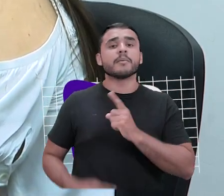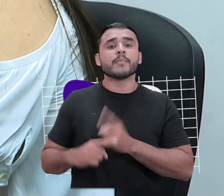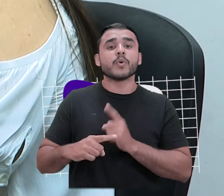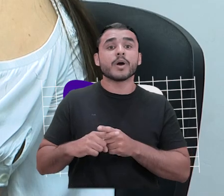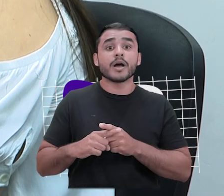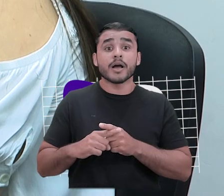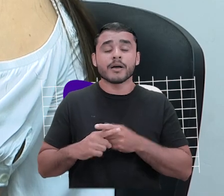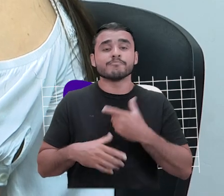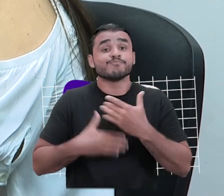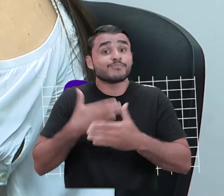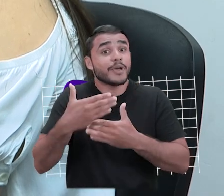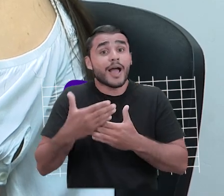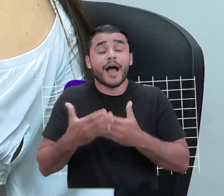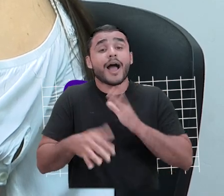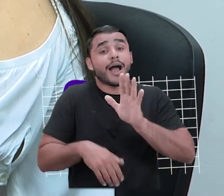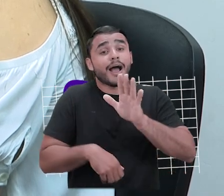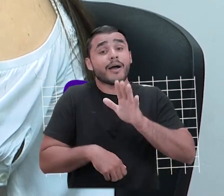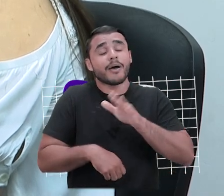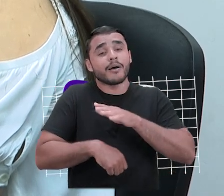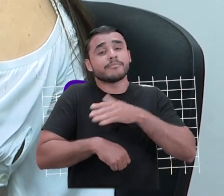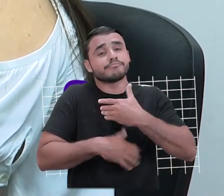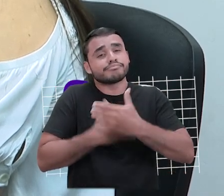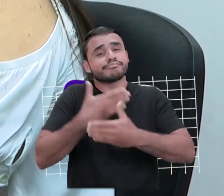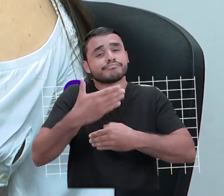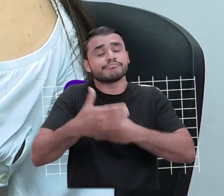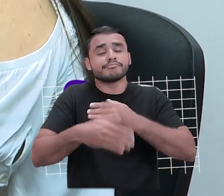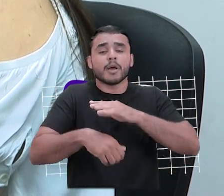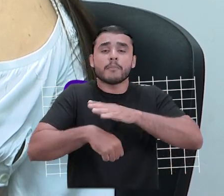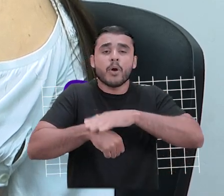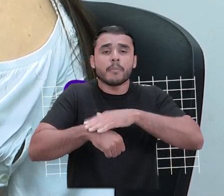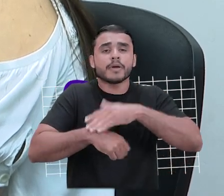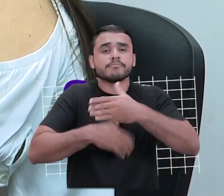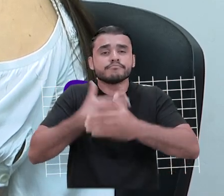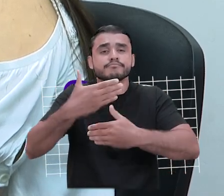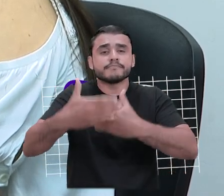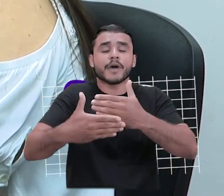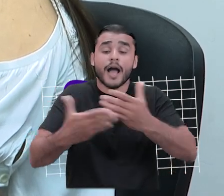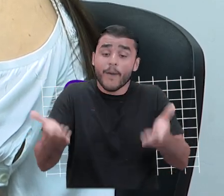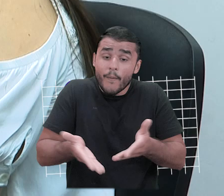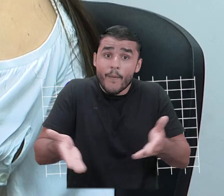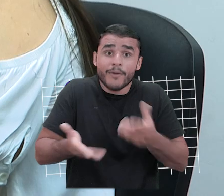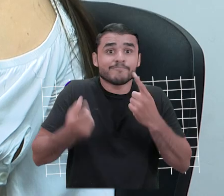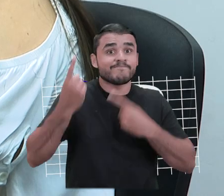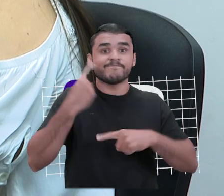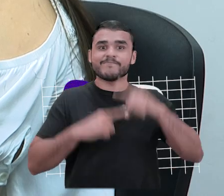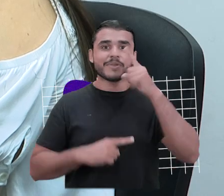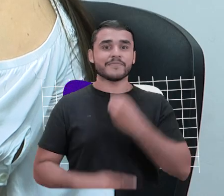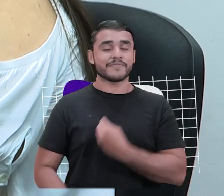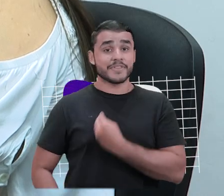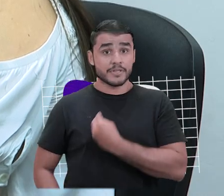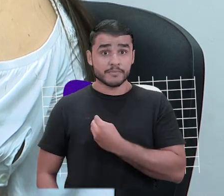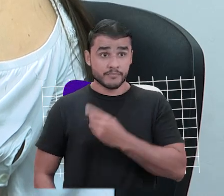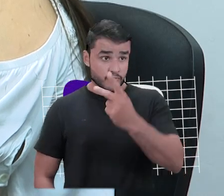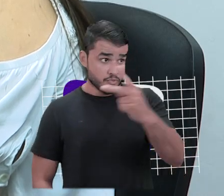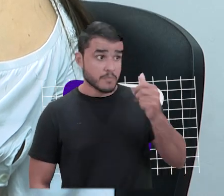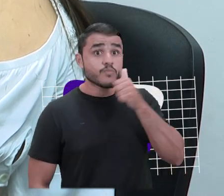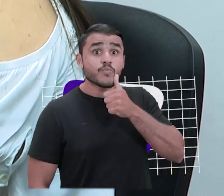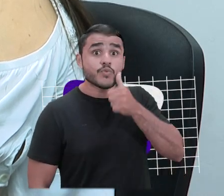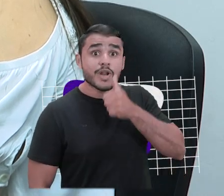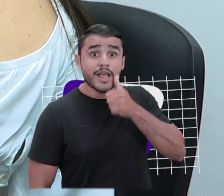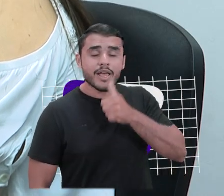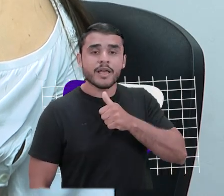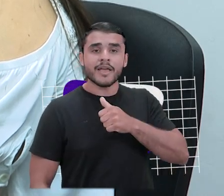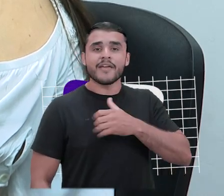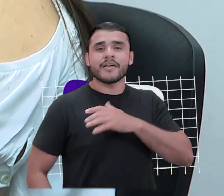chave ainda está girando. Tá girando. Entendeu? É uma coisa assim que eu acho que vocês mulheres, de um modo geral, por exemplo, quando tem um filho, já é